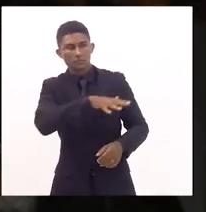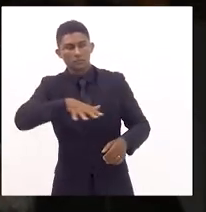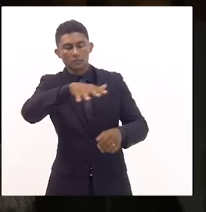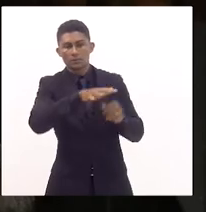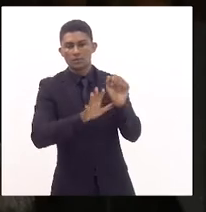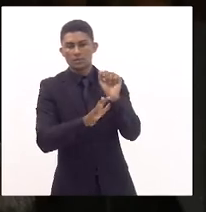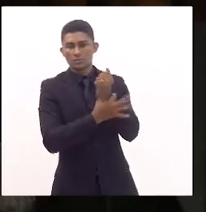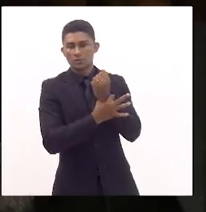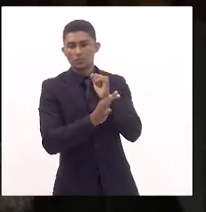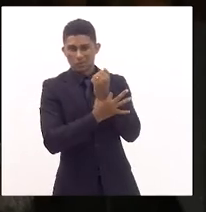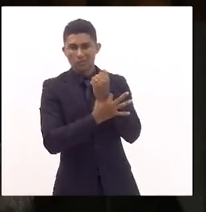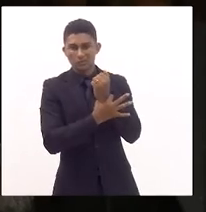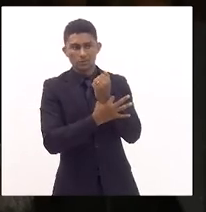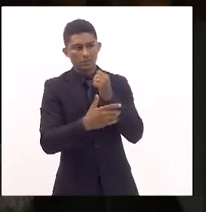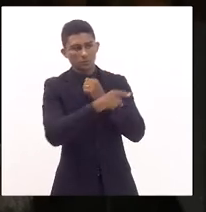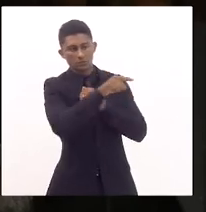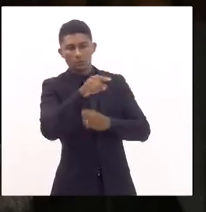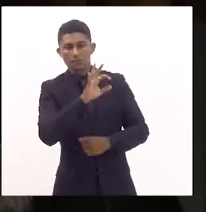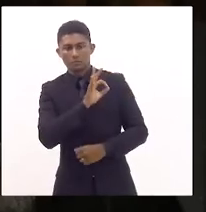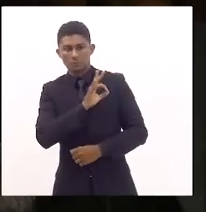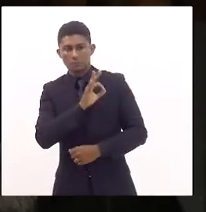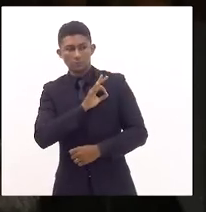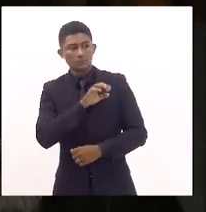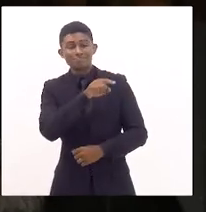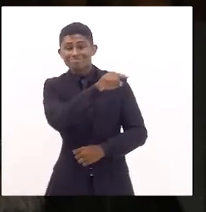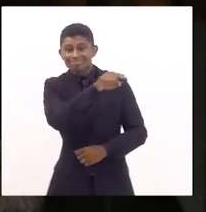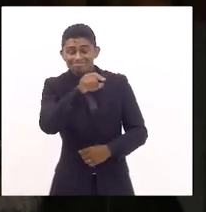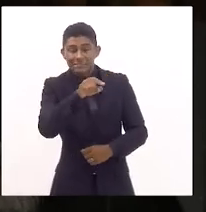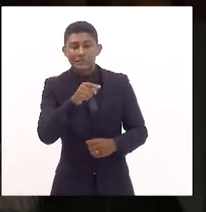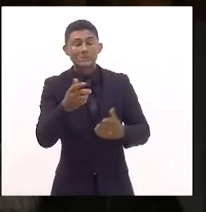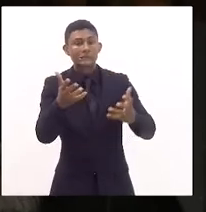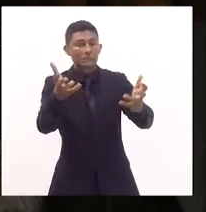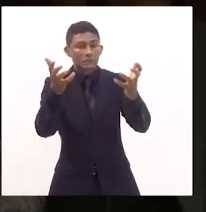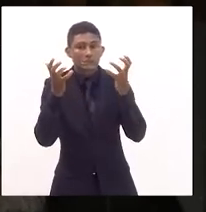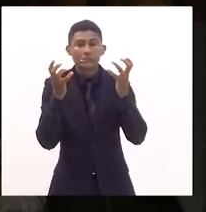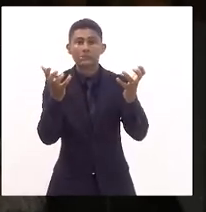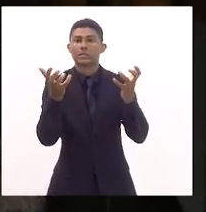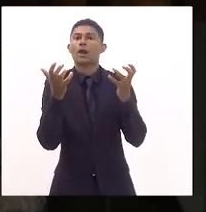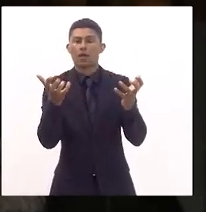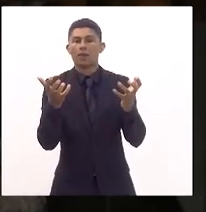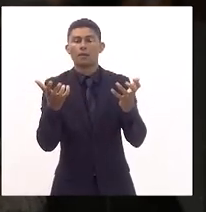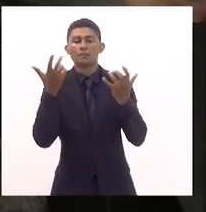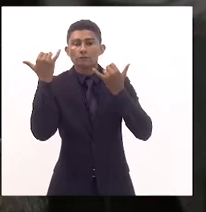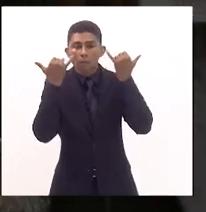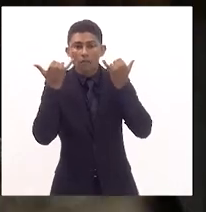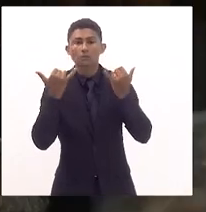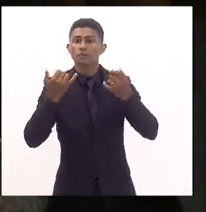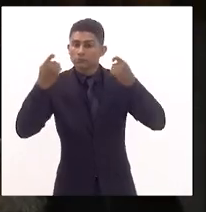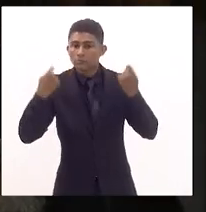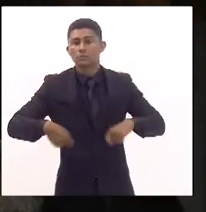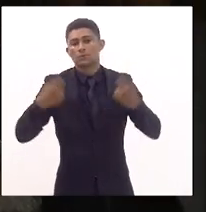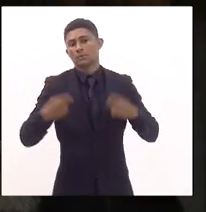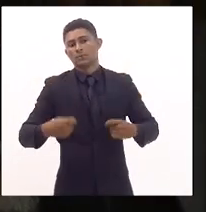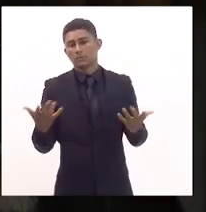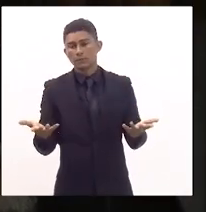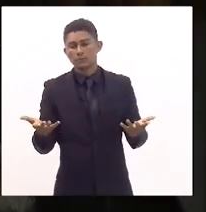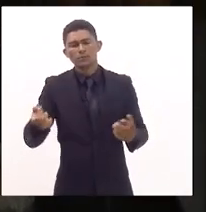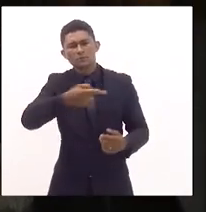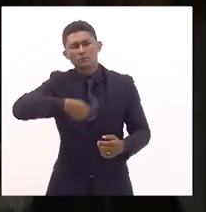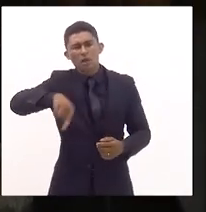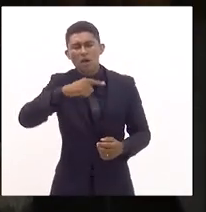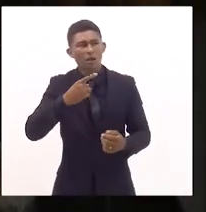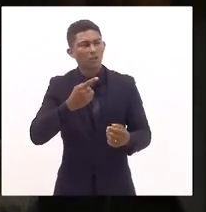nossos policiais, estão sedentos, deputada Marta Rocha, por esta informação. Não adianta